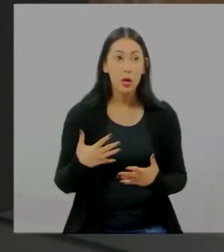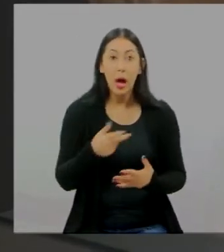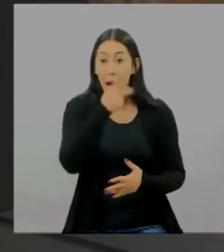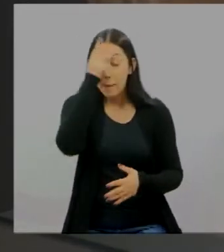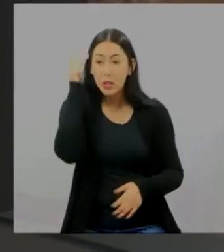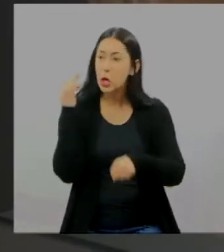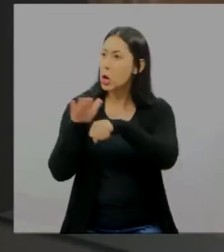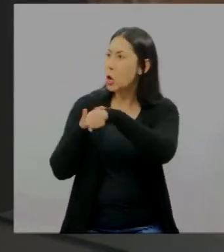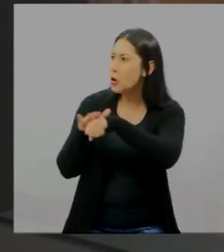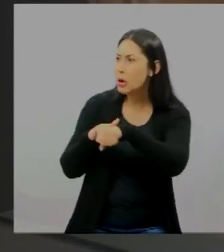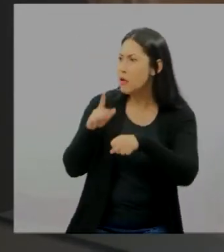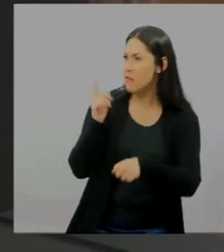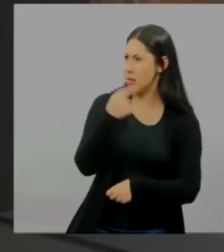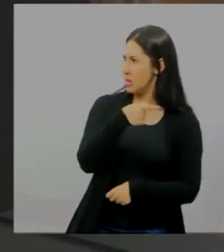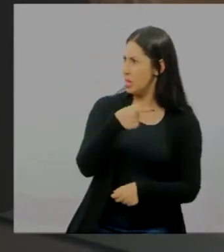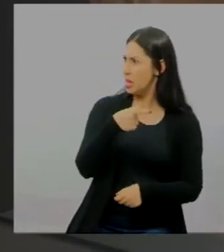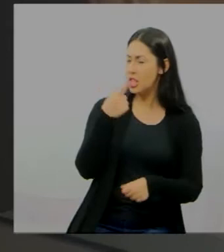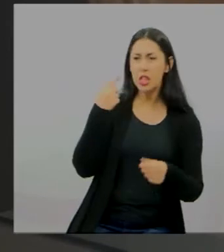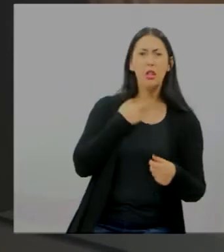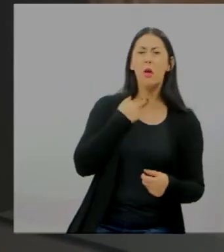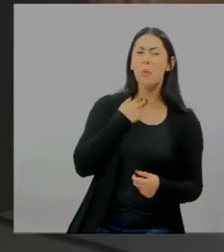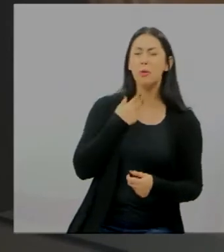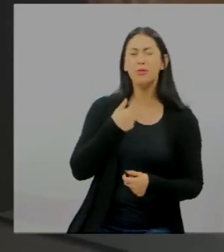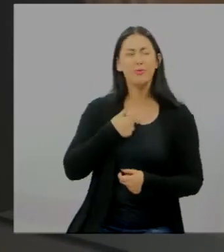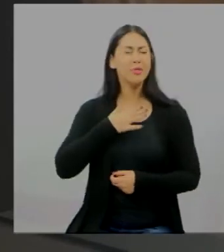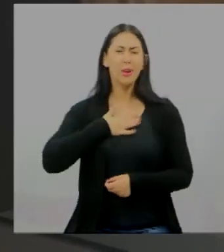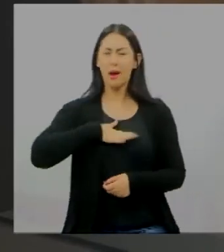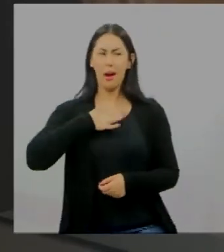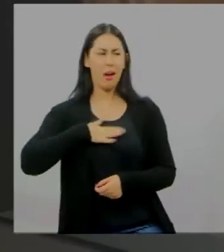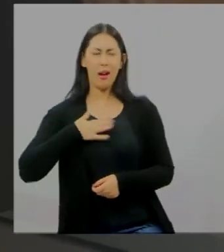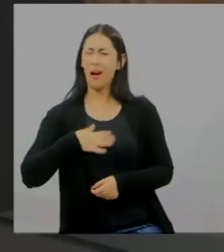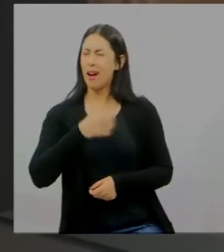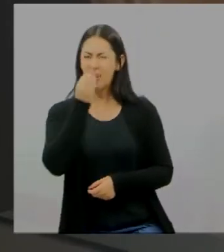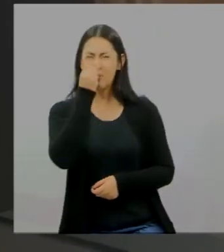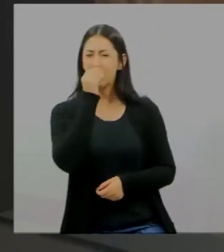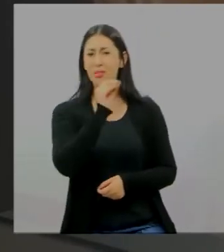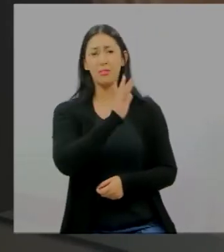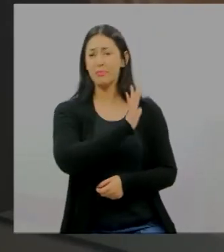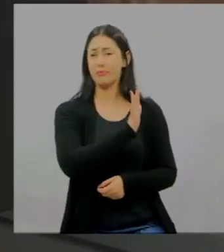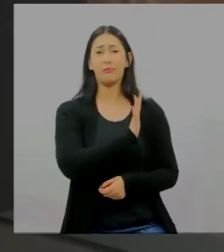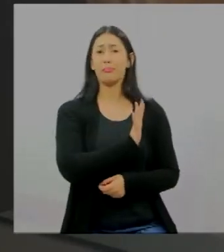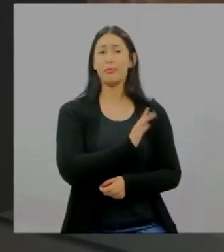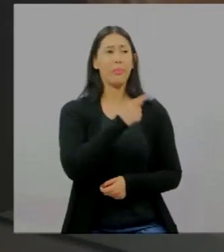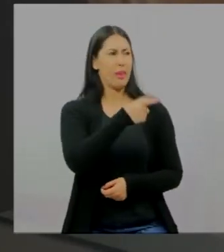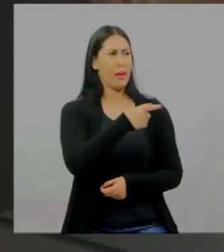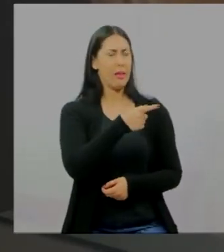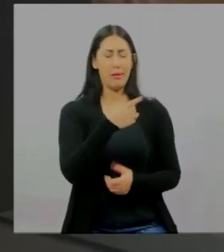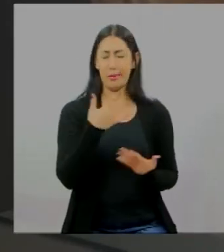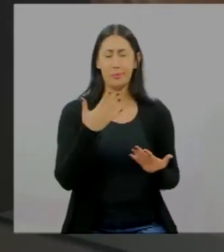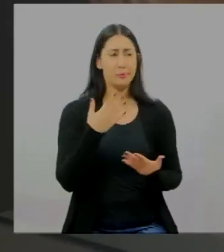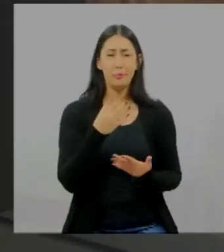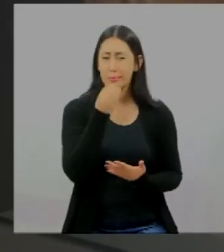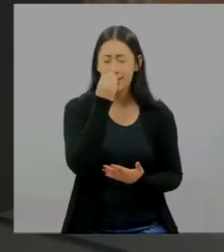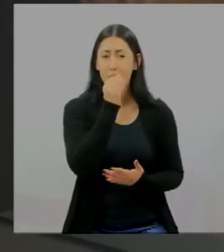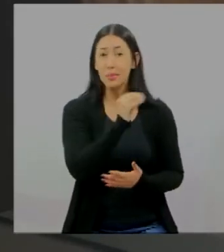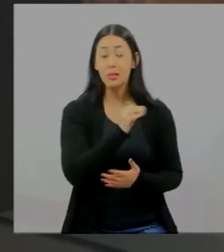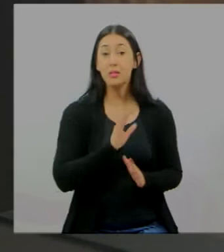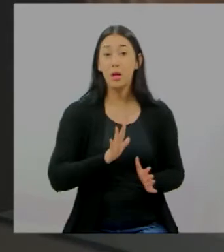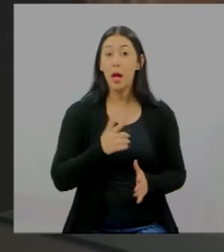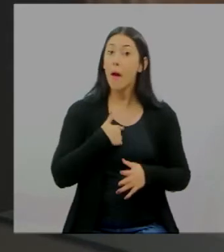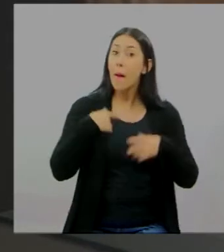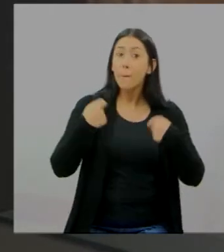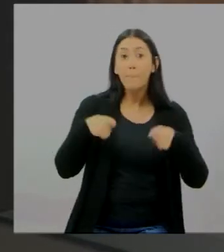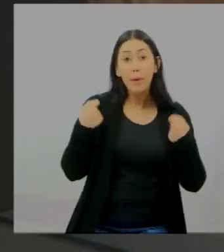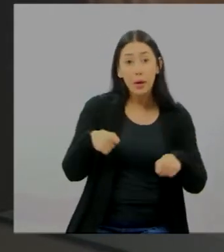falando, deixa para lá, pelo amor de Deus, que tipo de pessoa é esse? Deve estar descontrolado. Então é preciso a